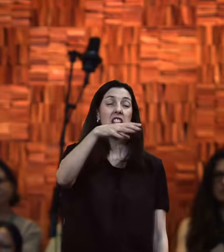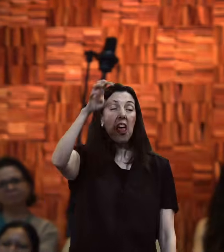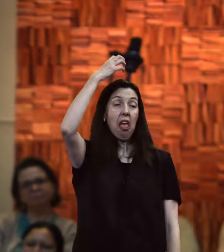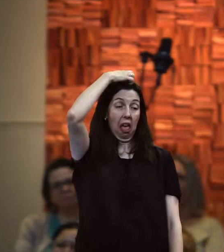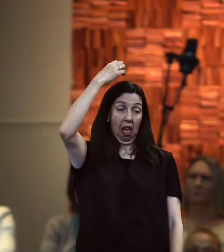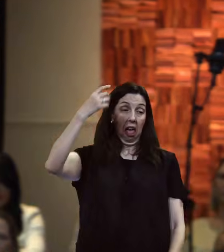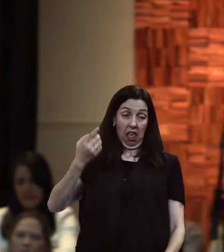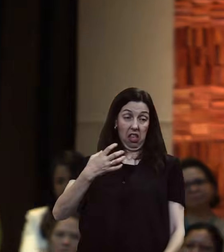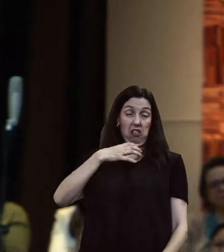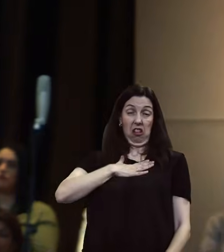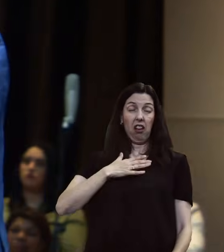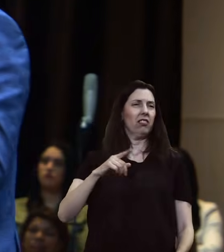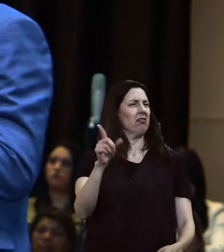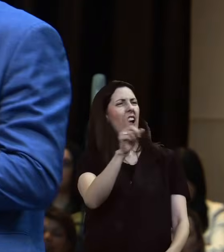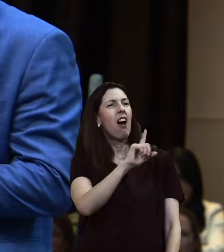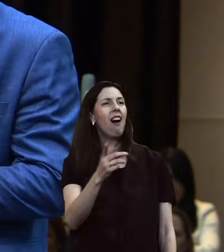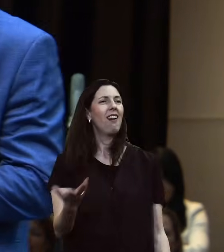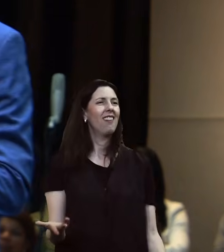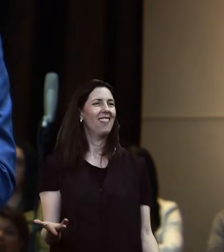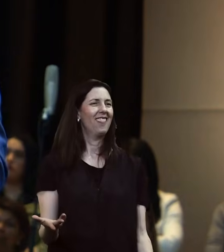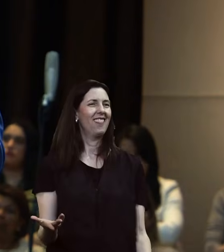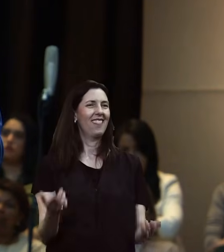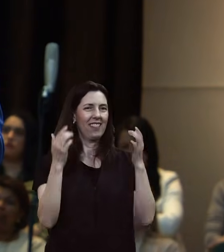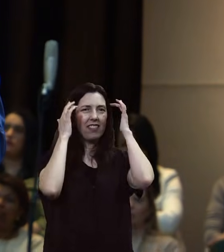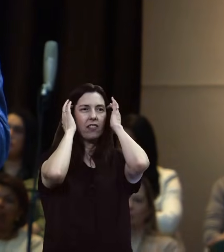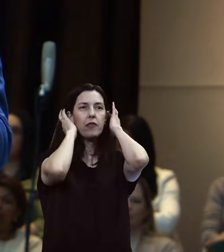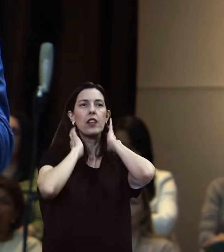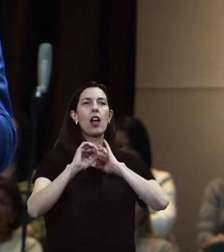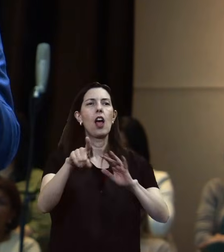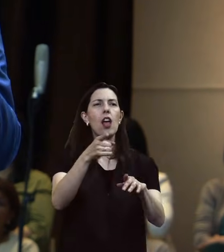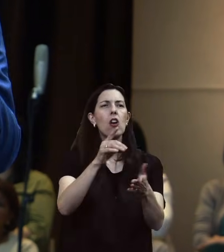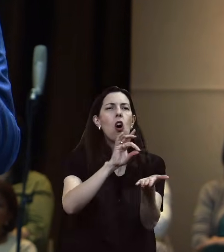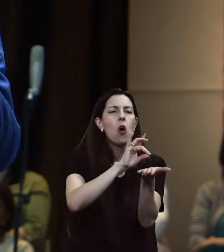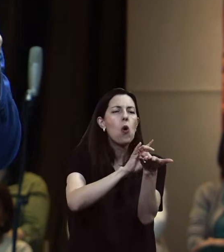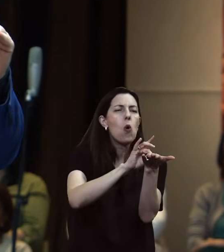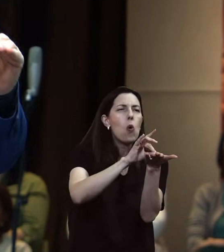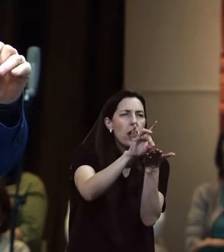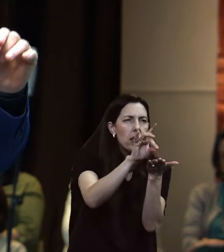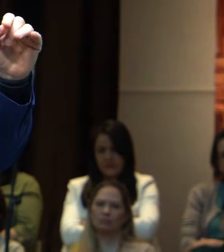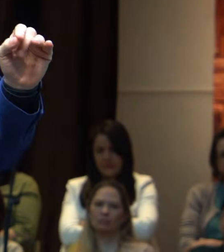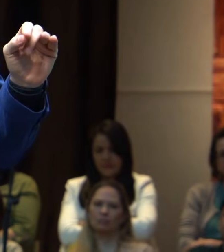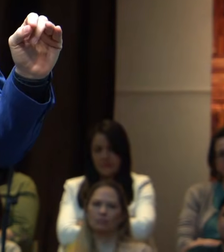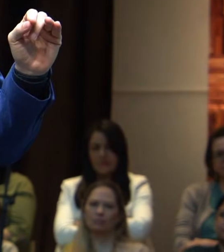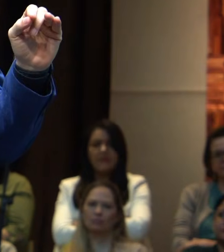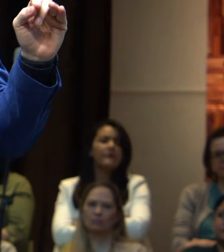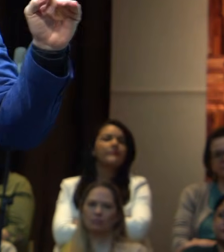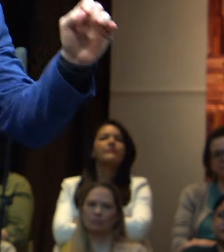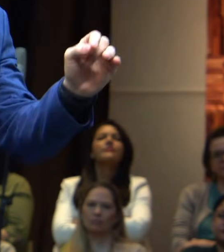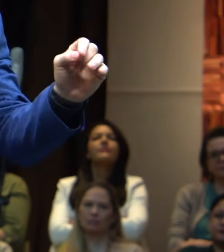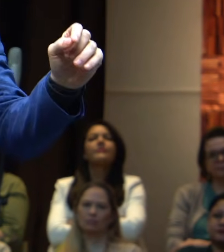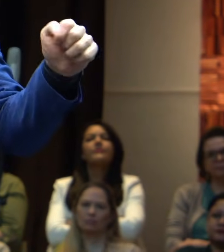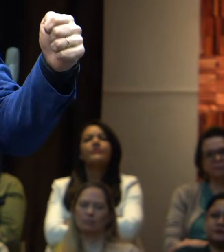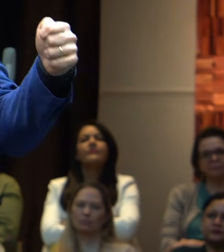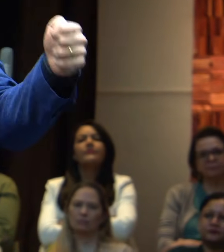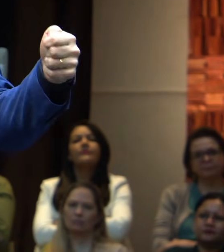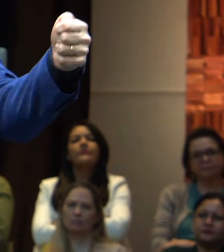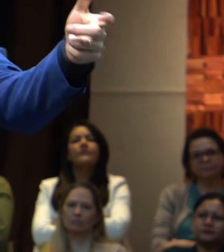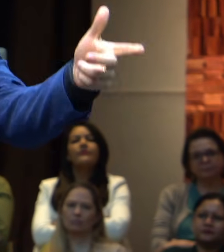nós? De alguma maneira o inimigo, ele nos faz desacreditar usando